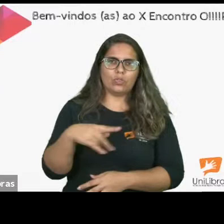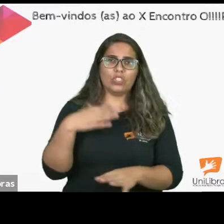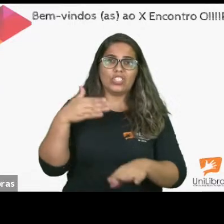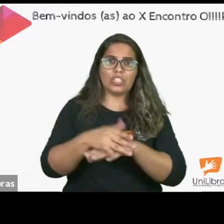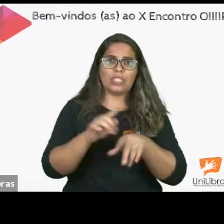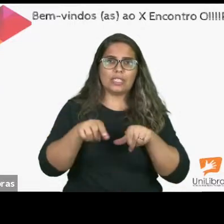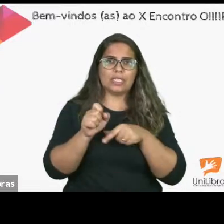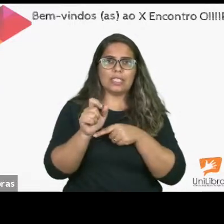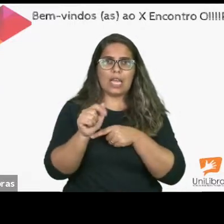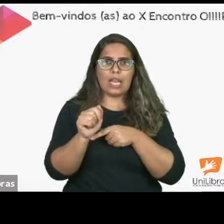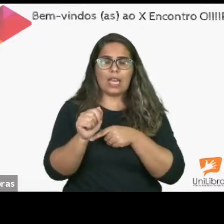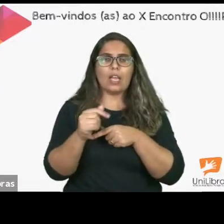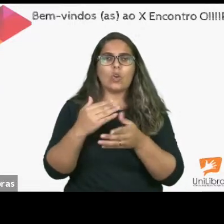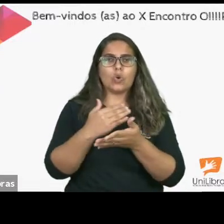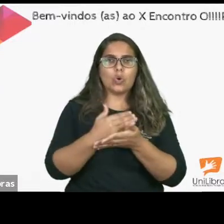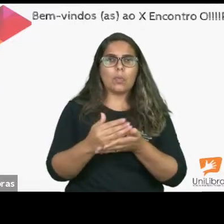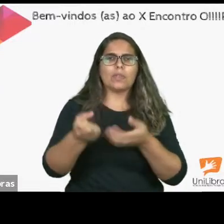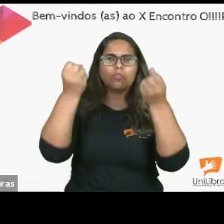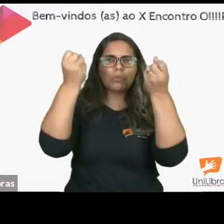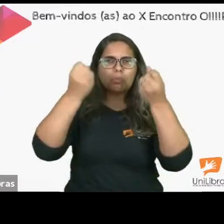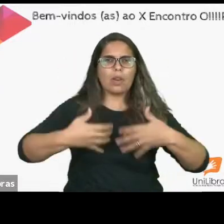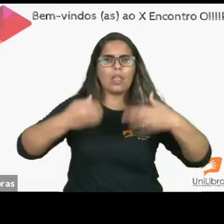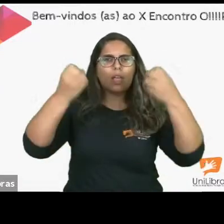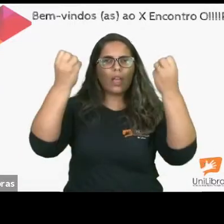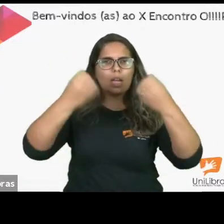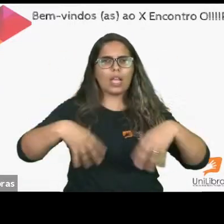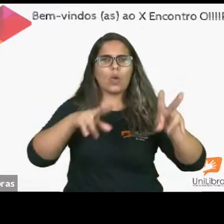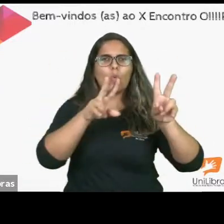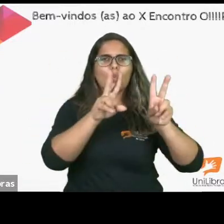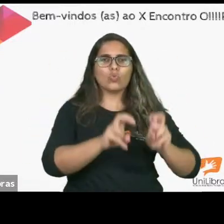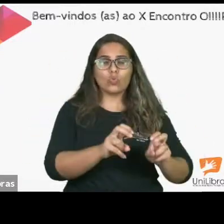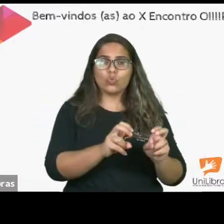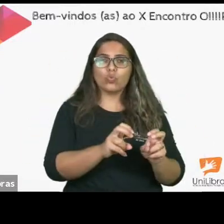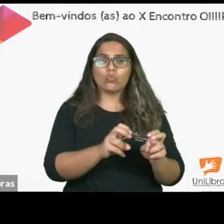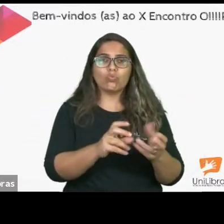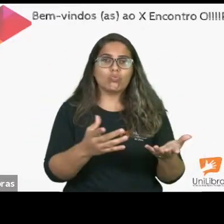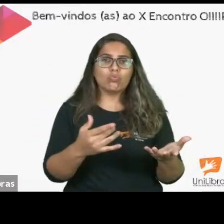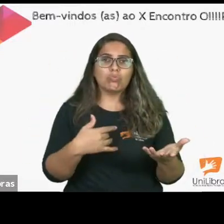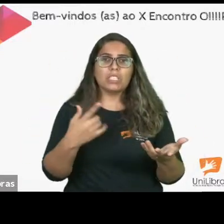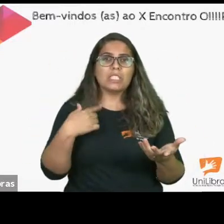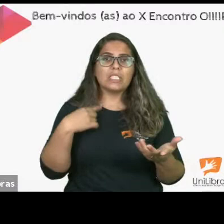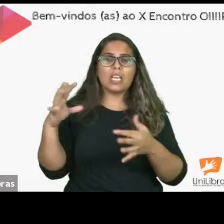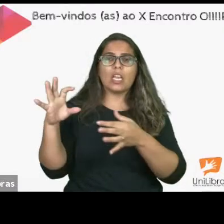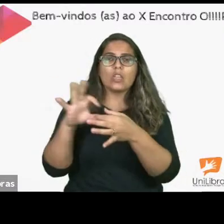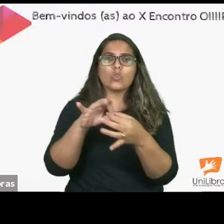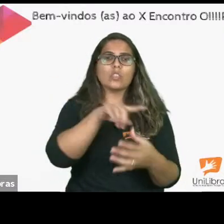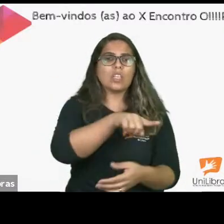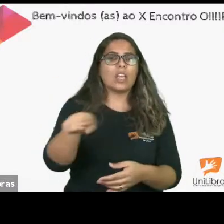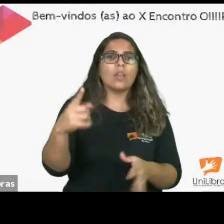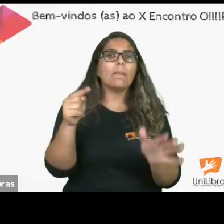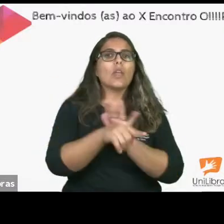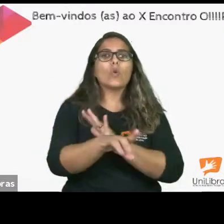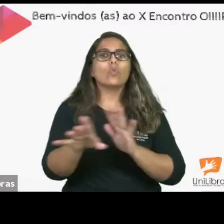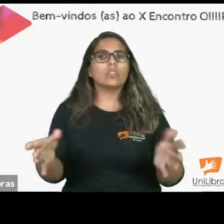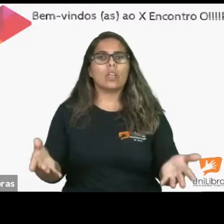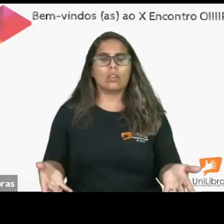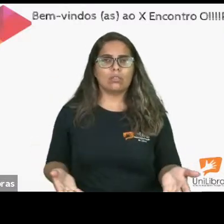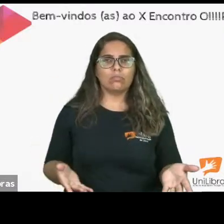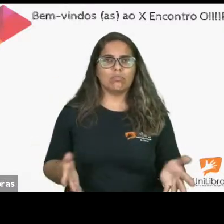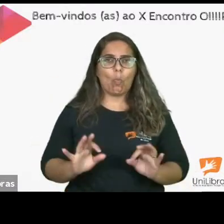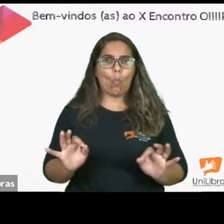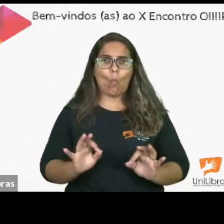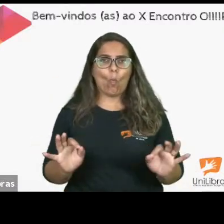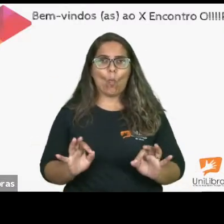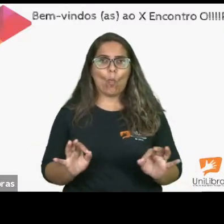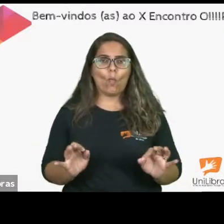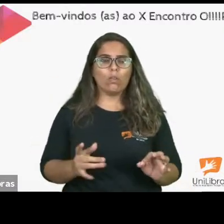e começam a explicar um assunto sem ter socializado antes a pergunta, sem